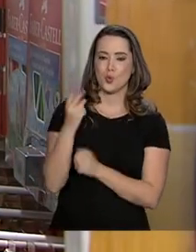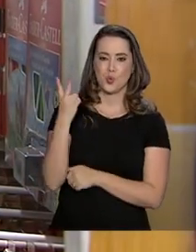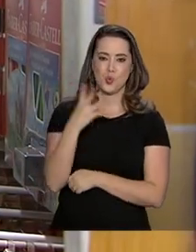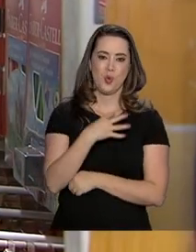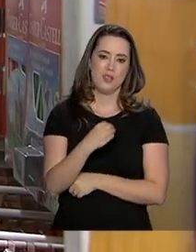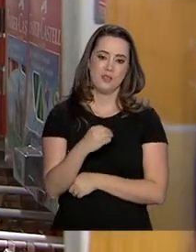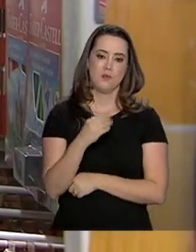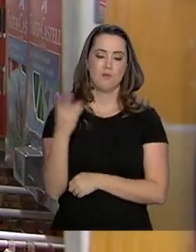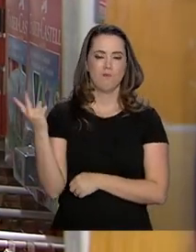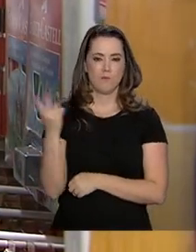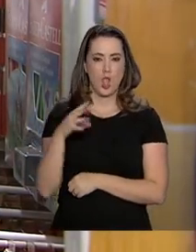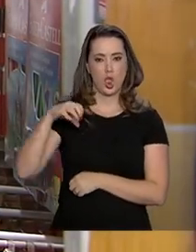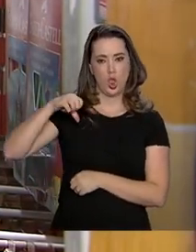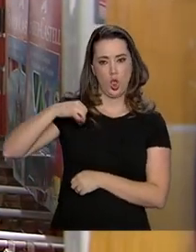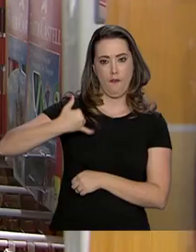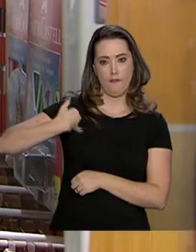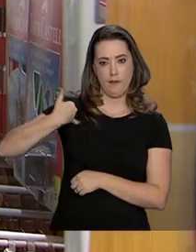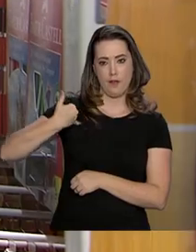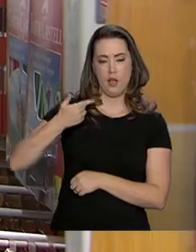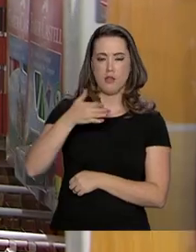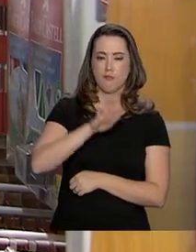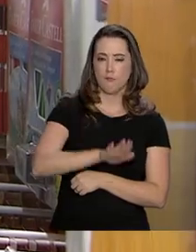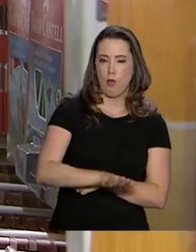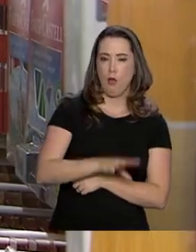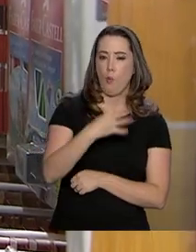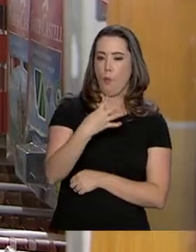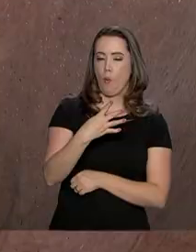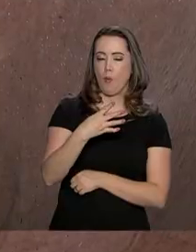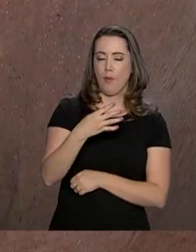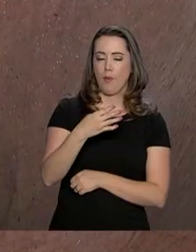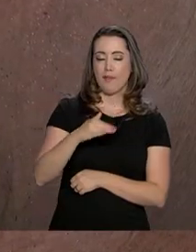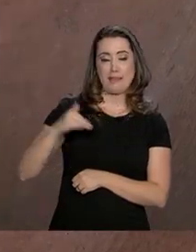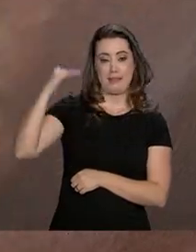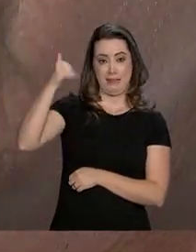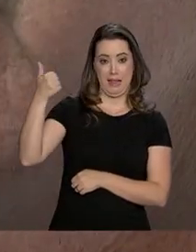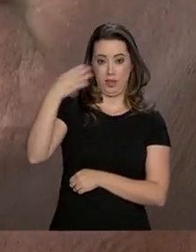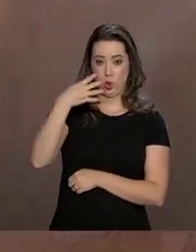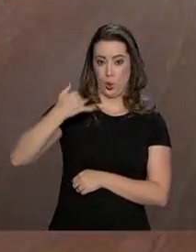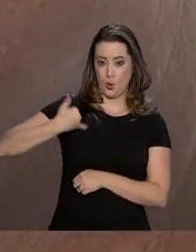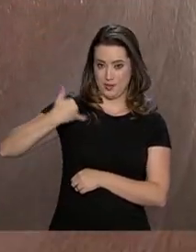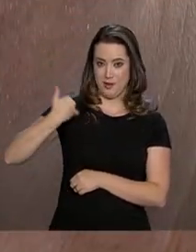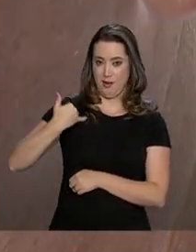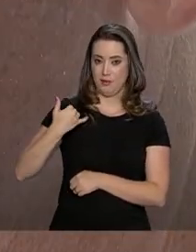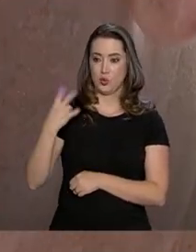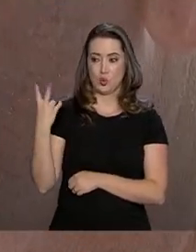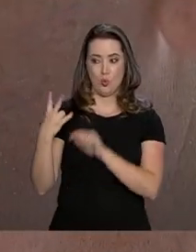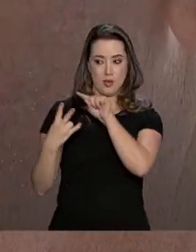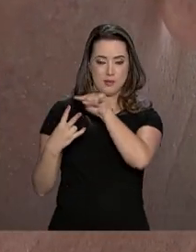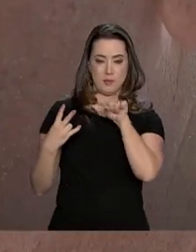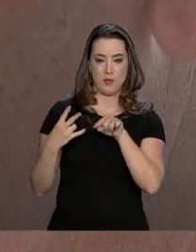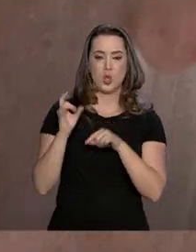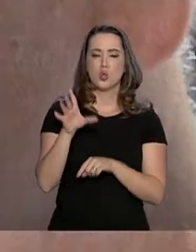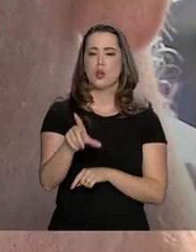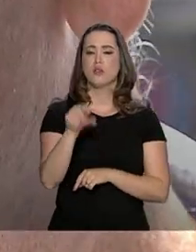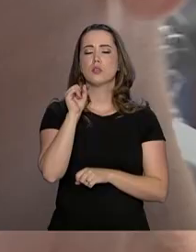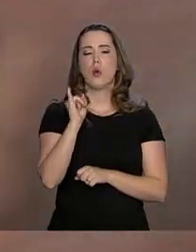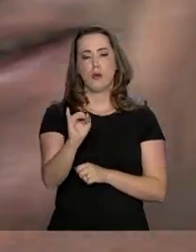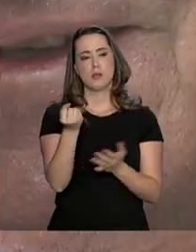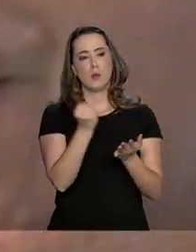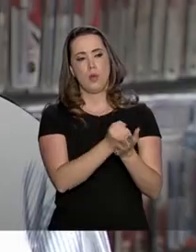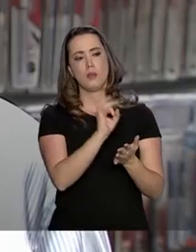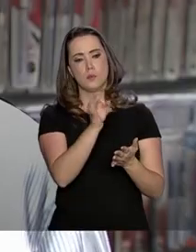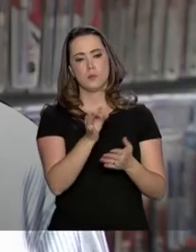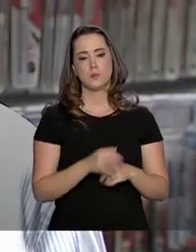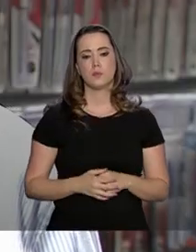júlia de 9 anos e ana luiza de 14 e garante que só escolhe os produtos com certificação